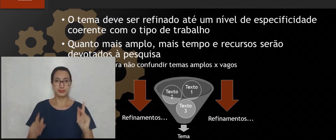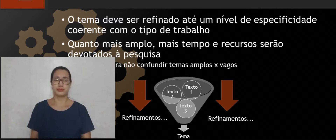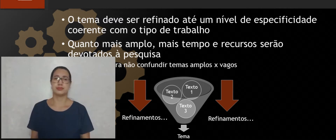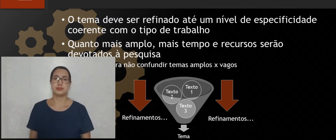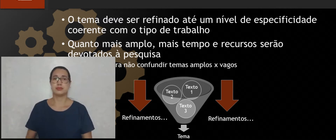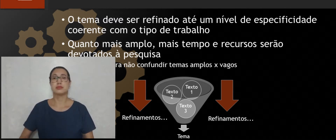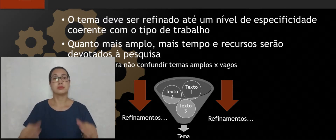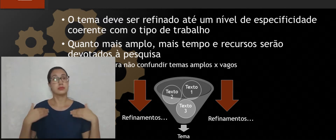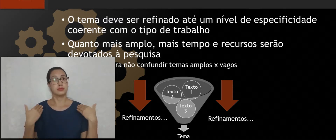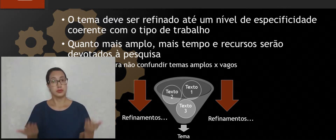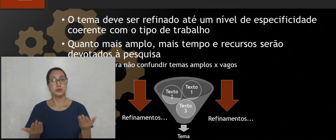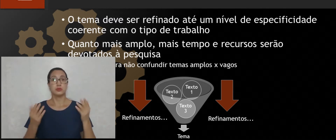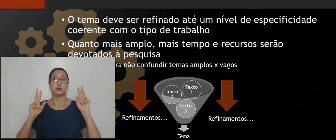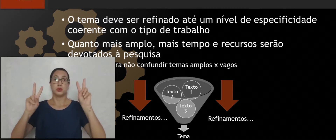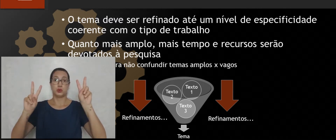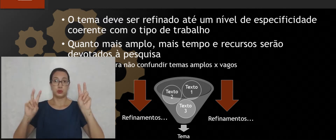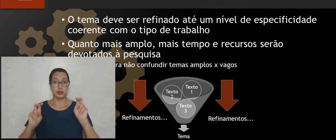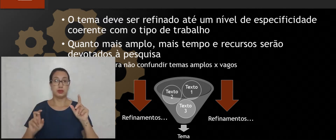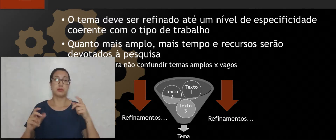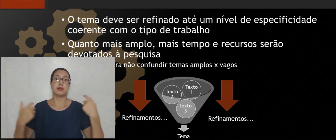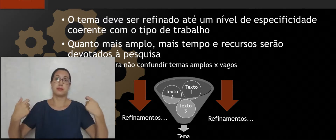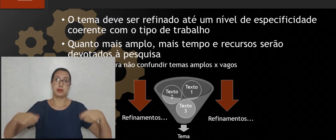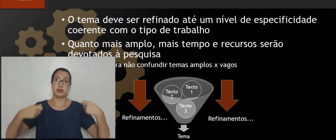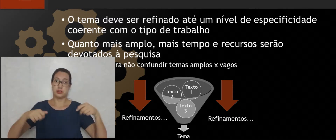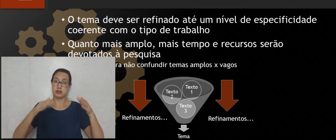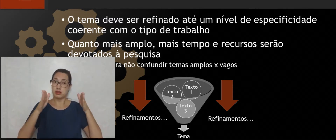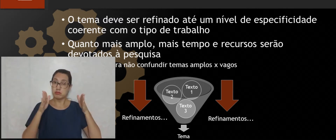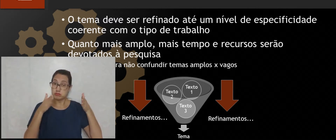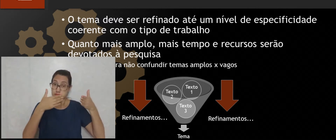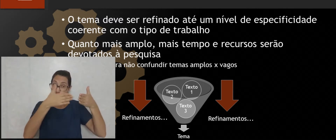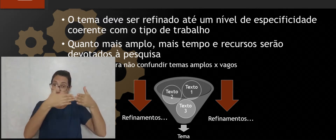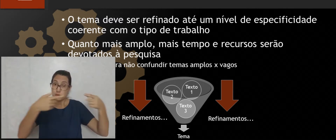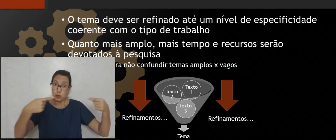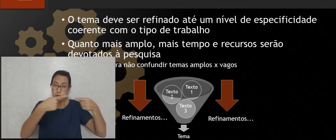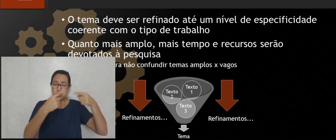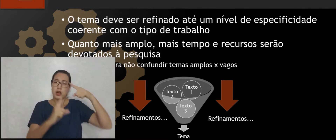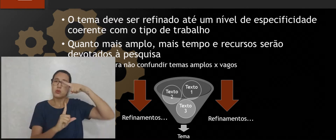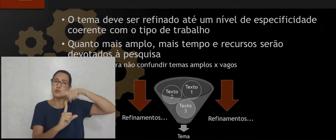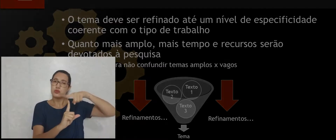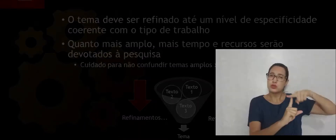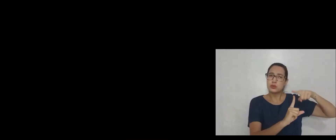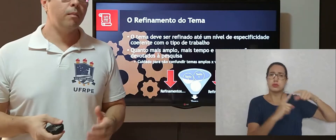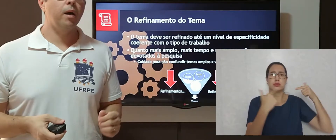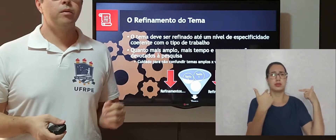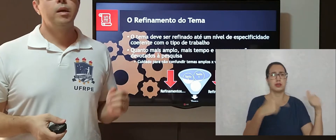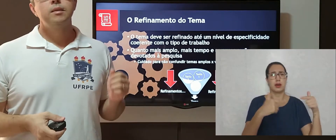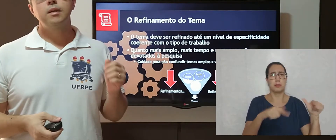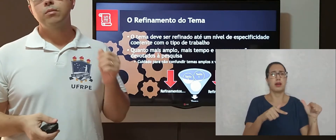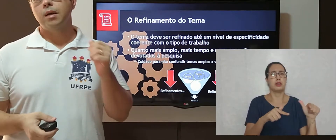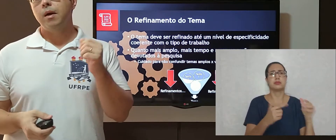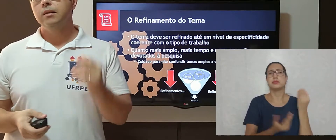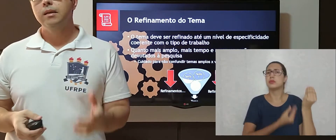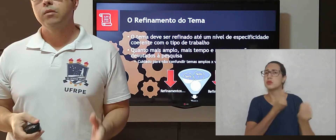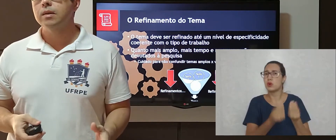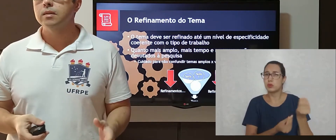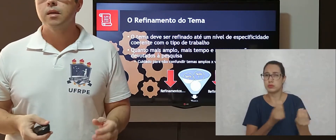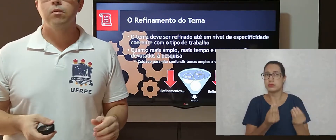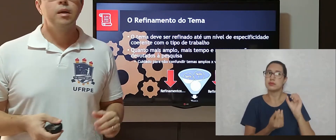que ser refinado até um nível de especificidade coerente com o tipo de trabalho. O que é que seria essa questão do tipo de trabalho? Se é um